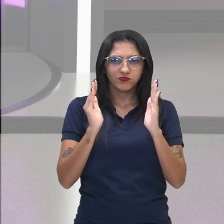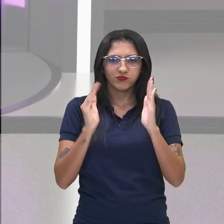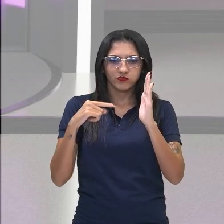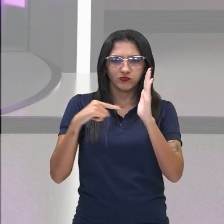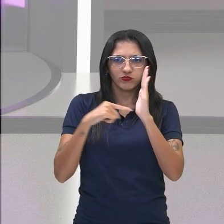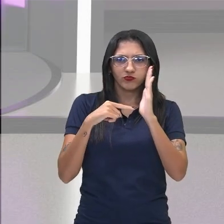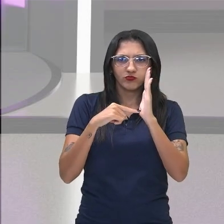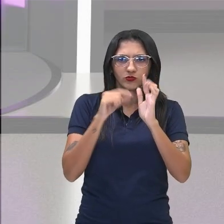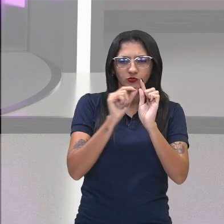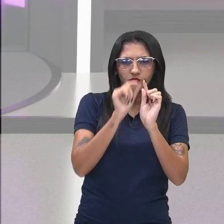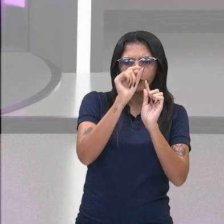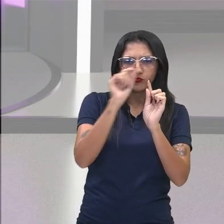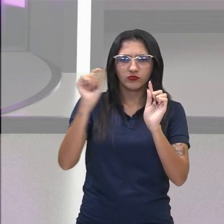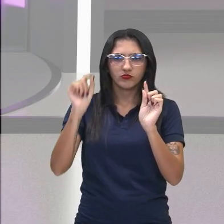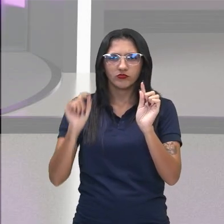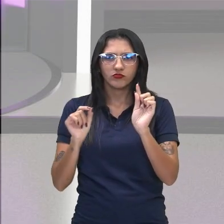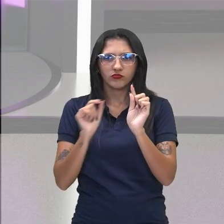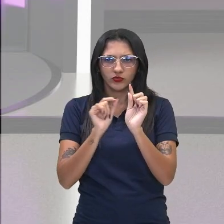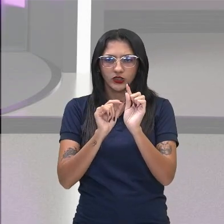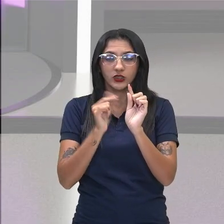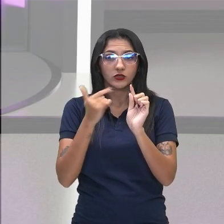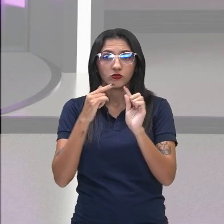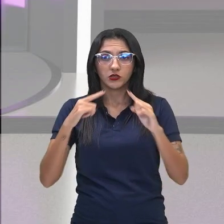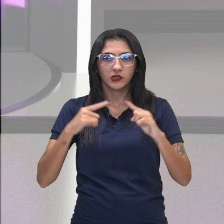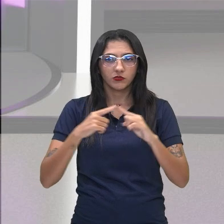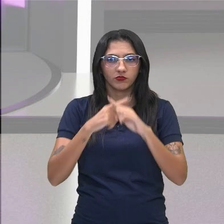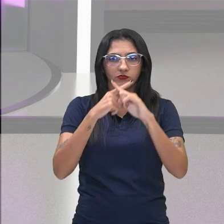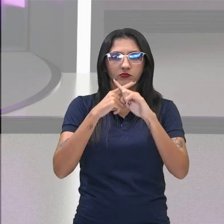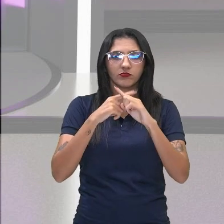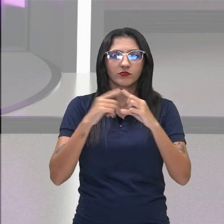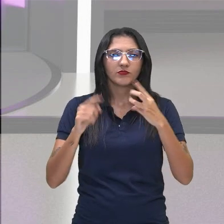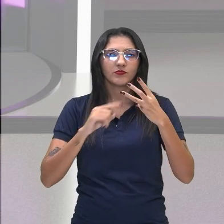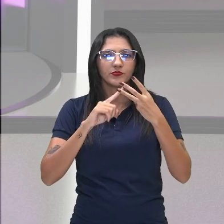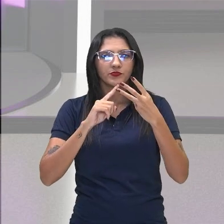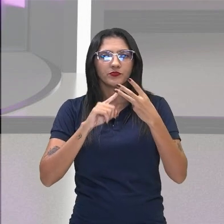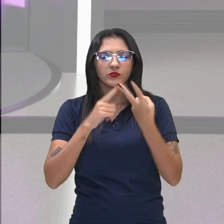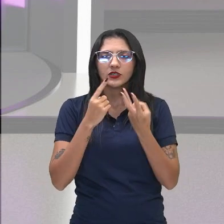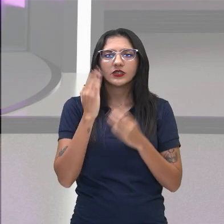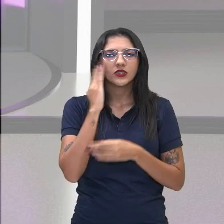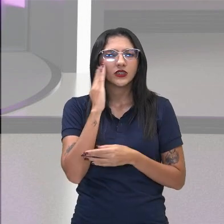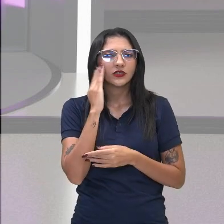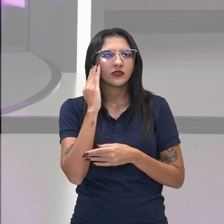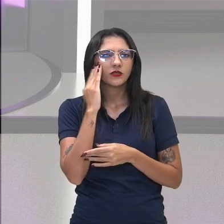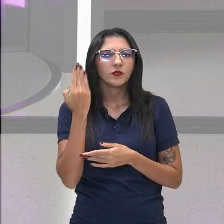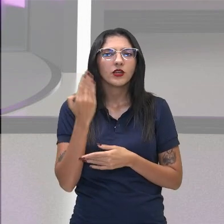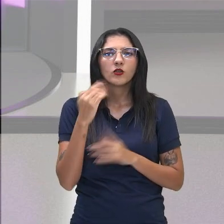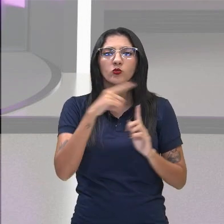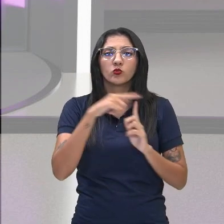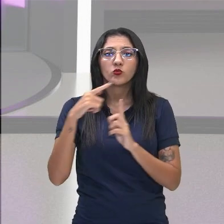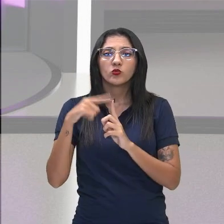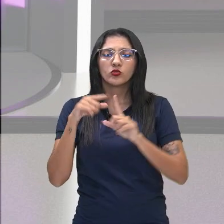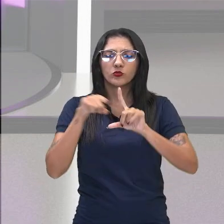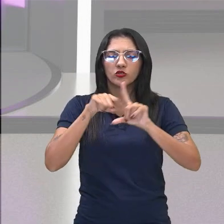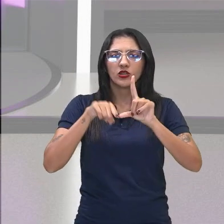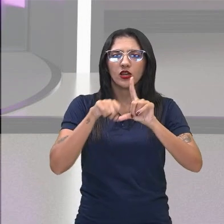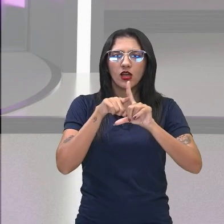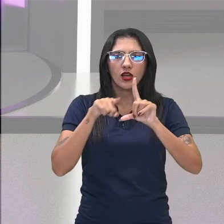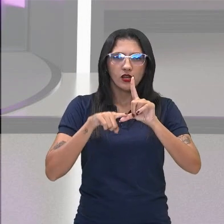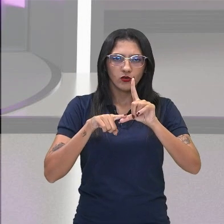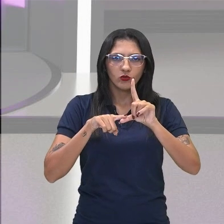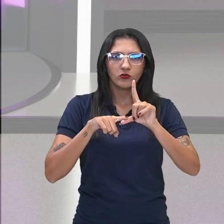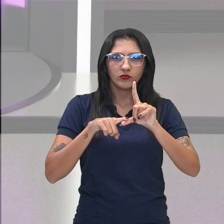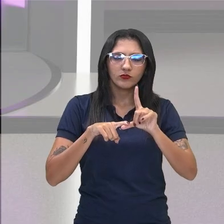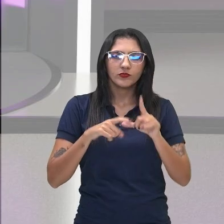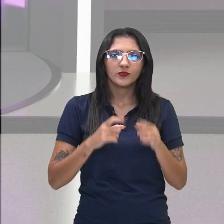momento, beleza? Não se cruzam. E se os ângulos que são formados pelos